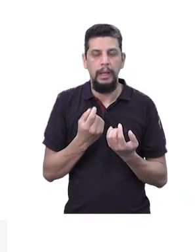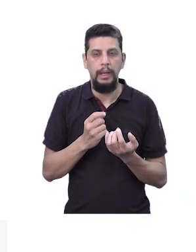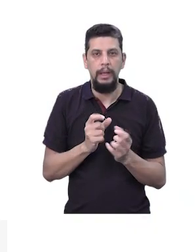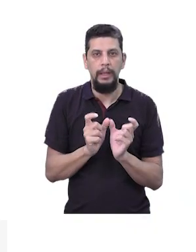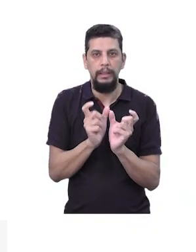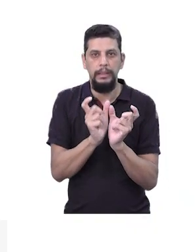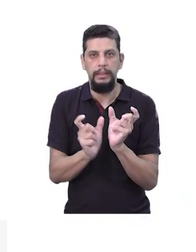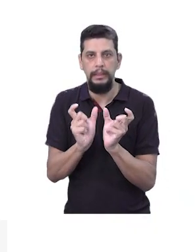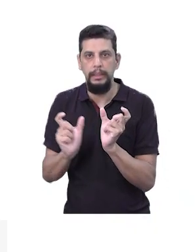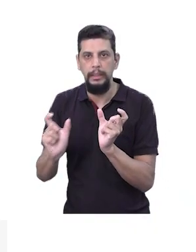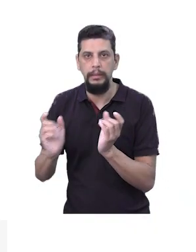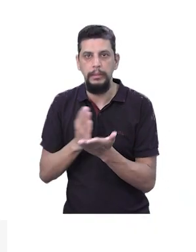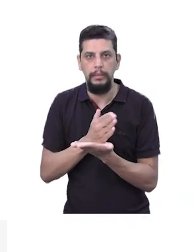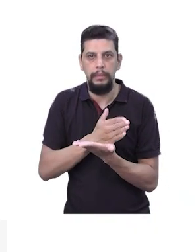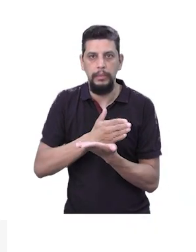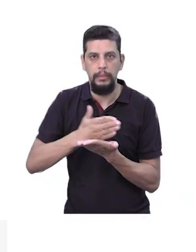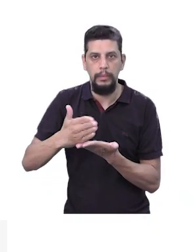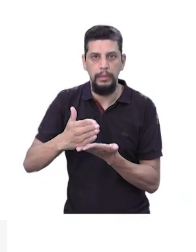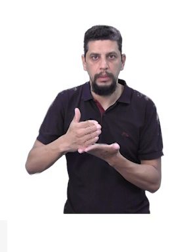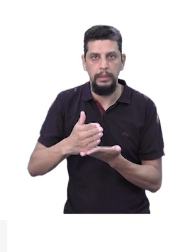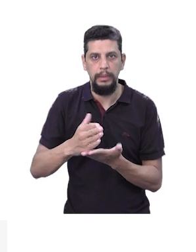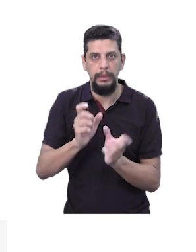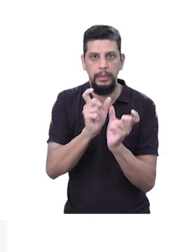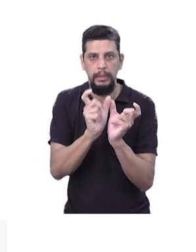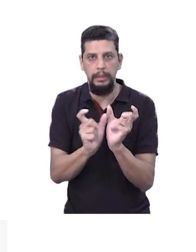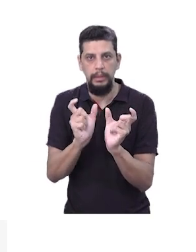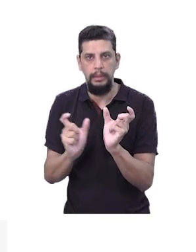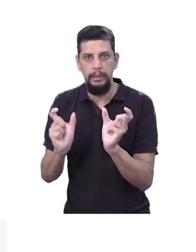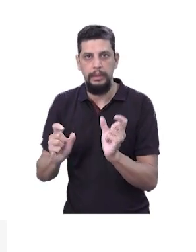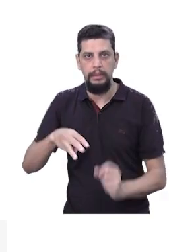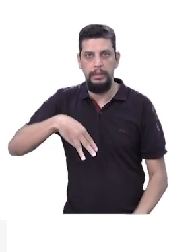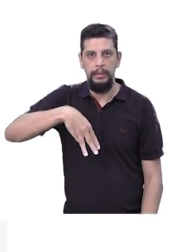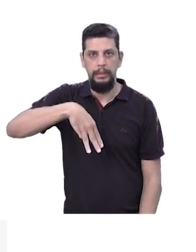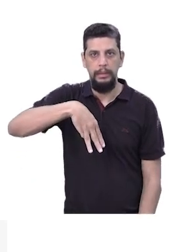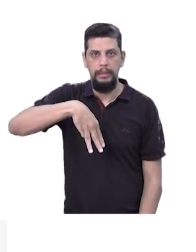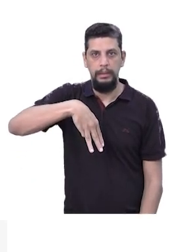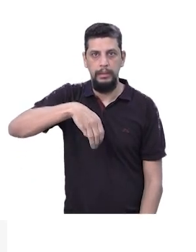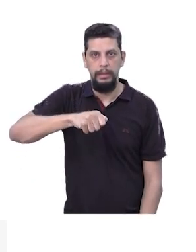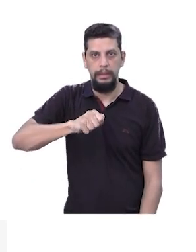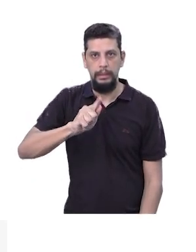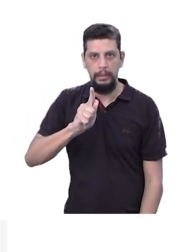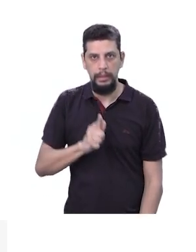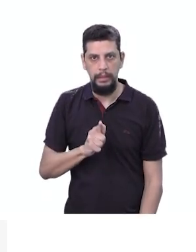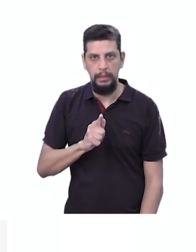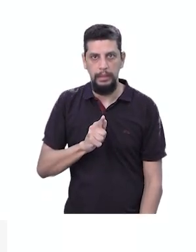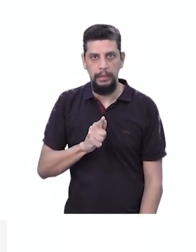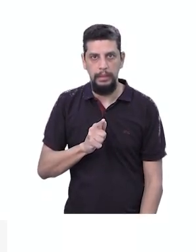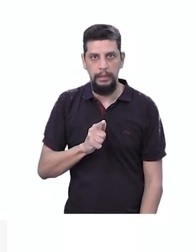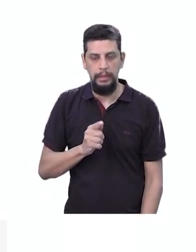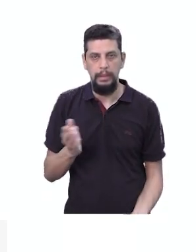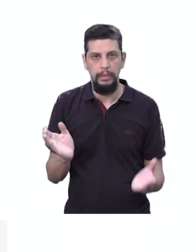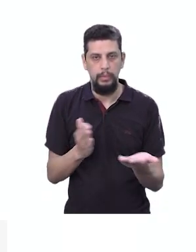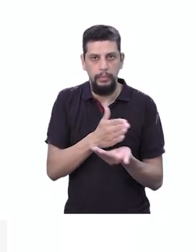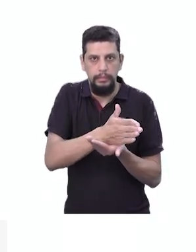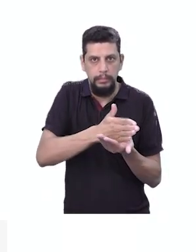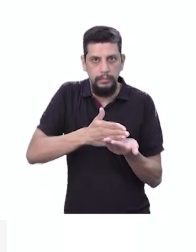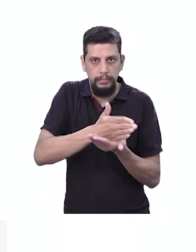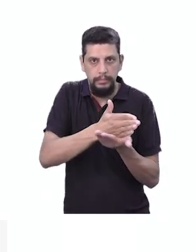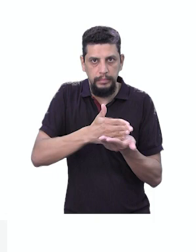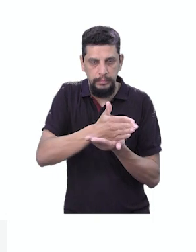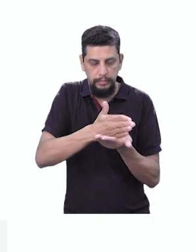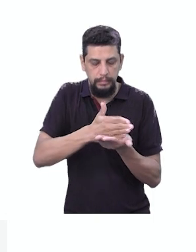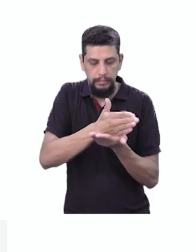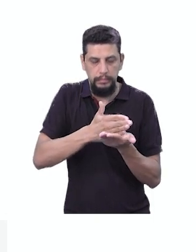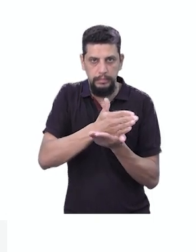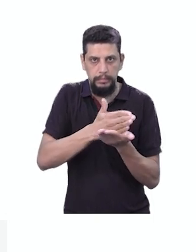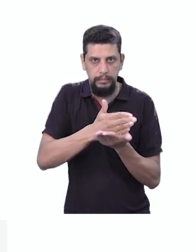Sílaba inicial é a primeira sílaba. É a sílaba... Má. Má. A sílaba